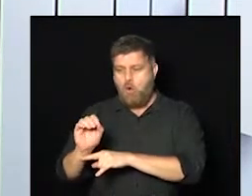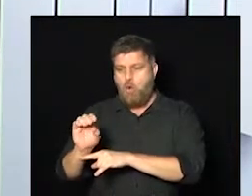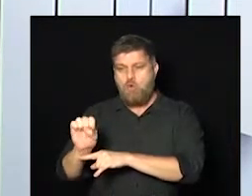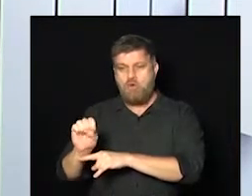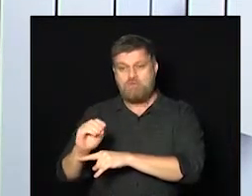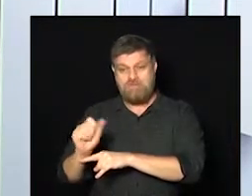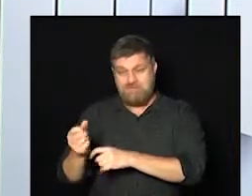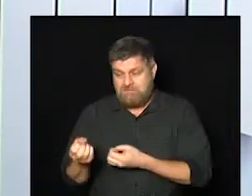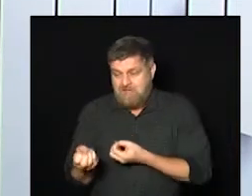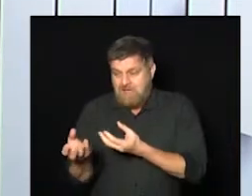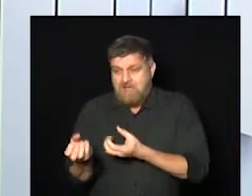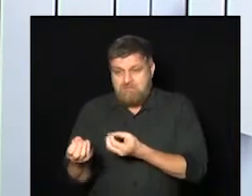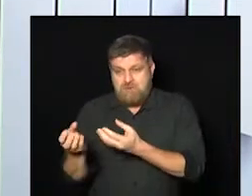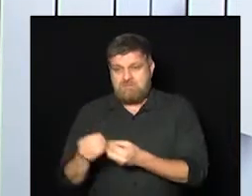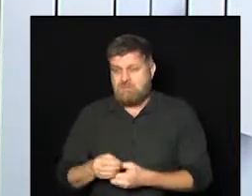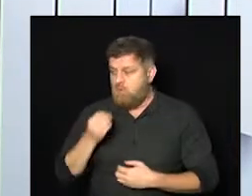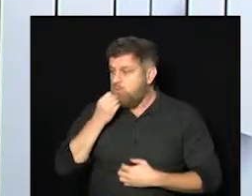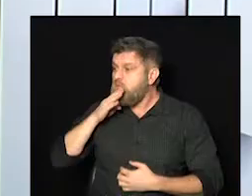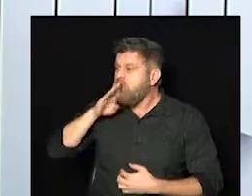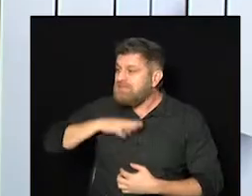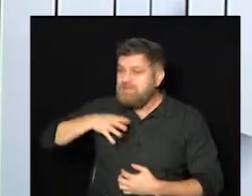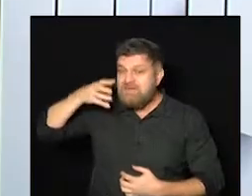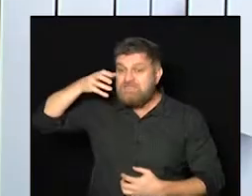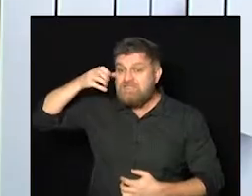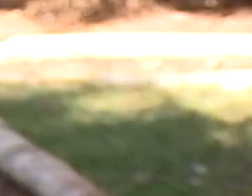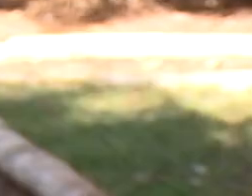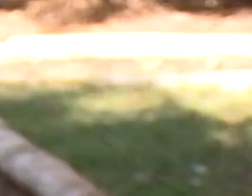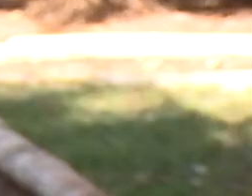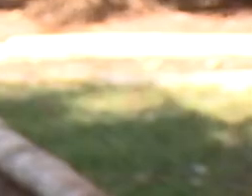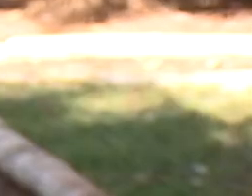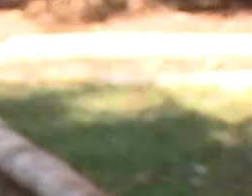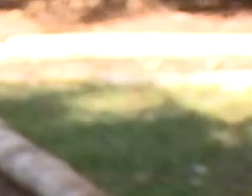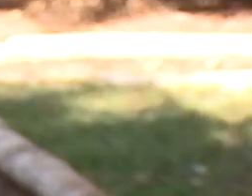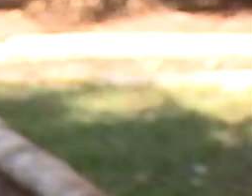mais informações. Boa tarde, André.